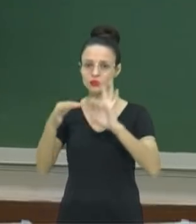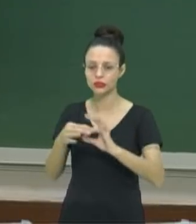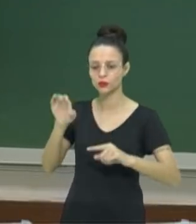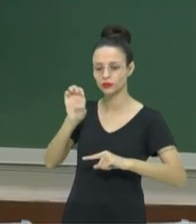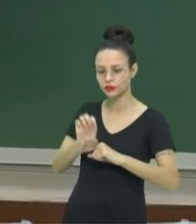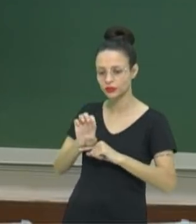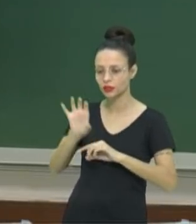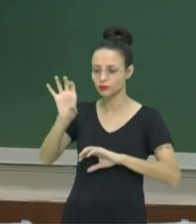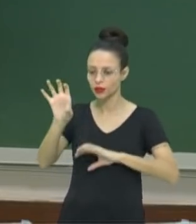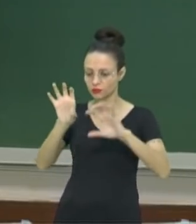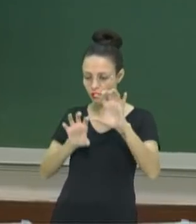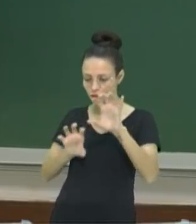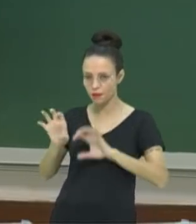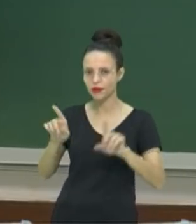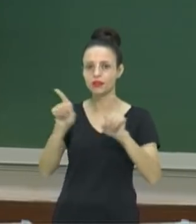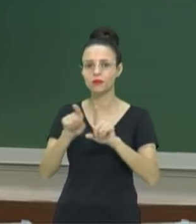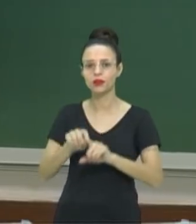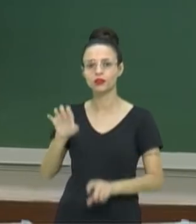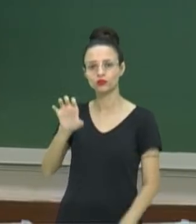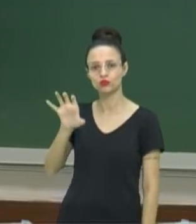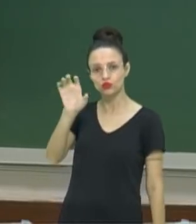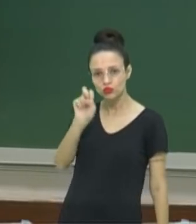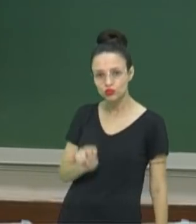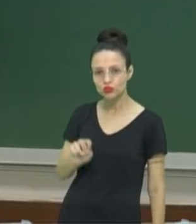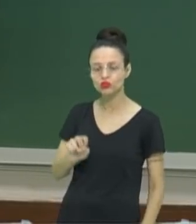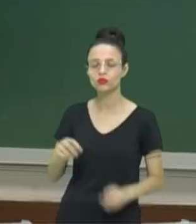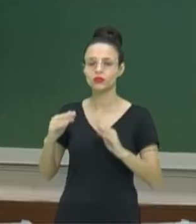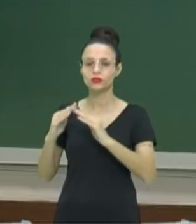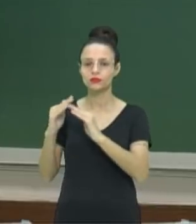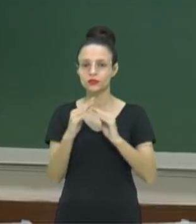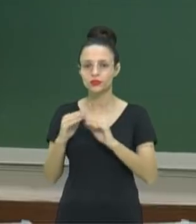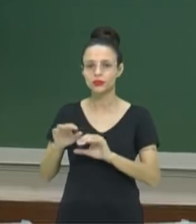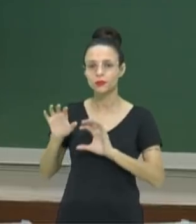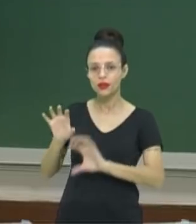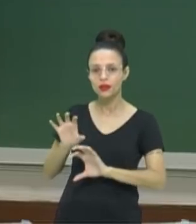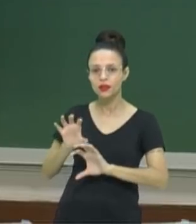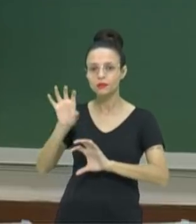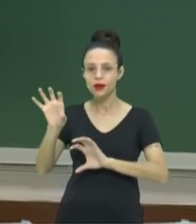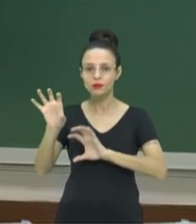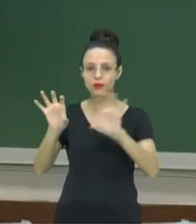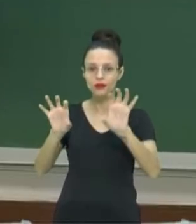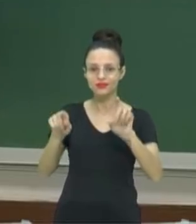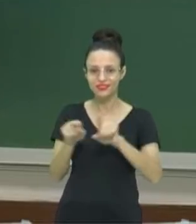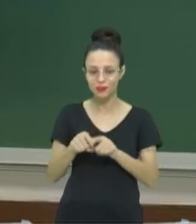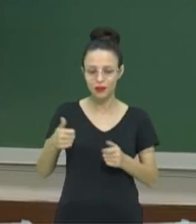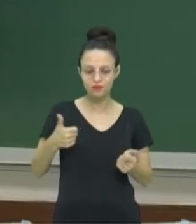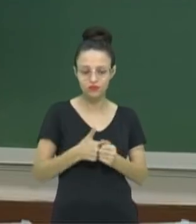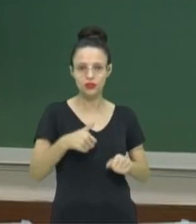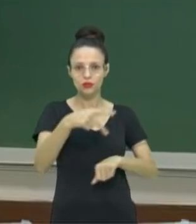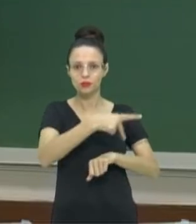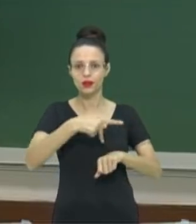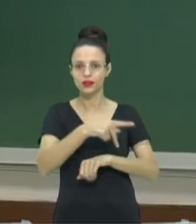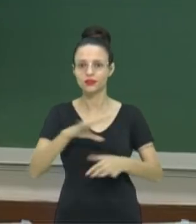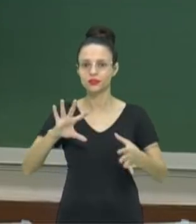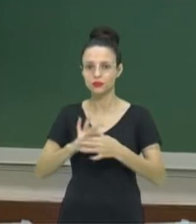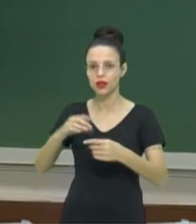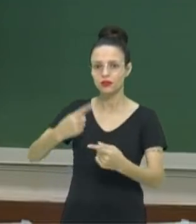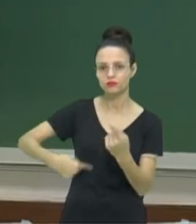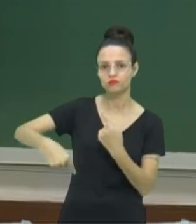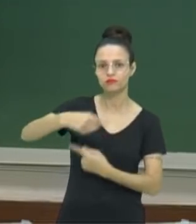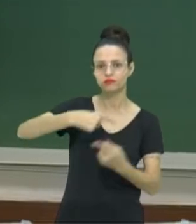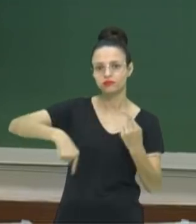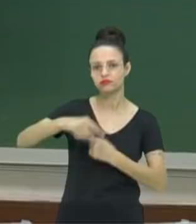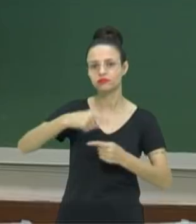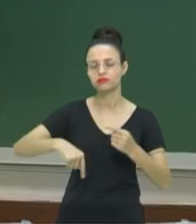estados da região sul e com estados vizinhos, regiões vizinhas e até países vizinhos, para que toda essa